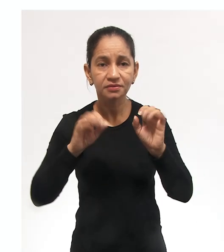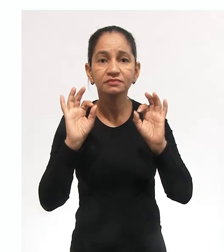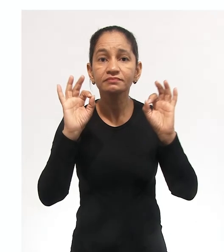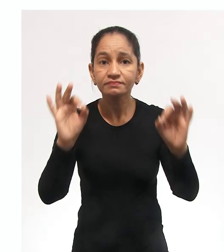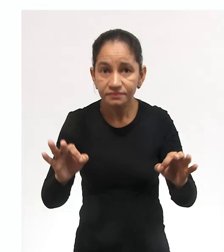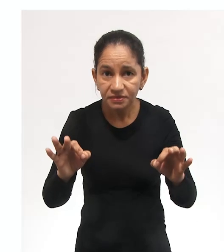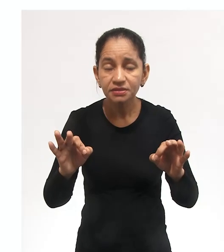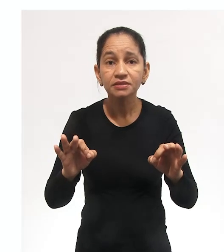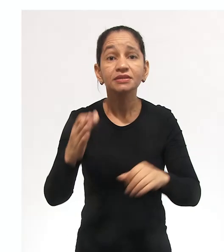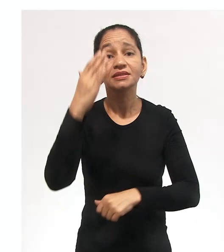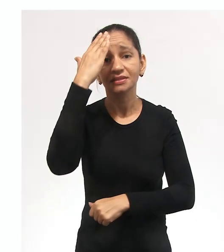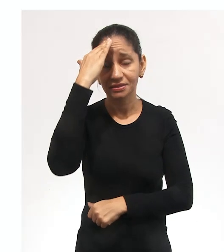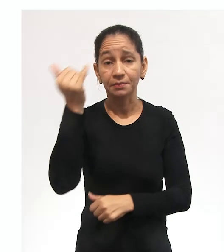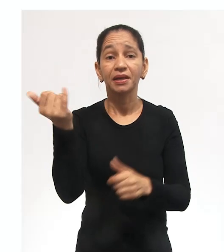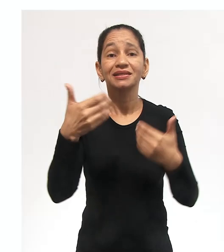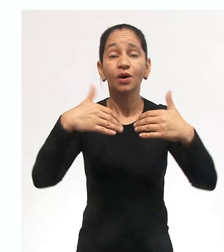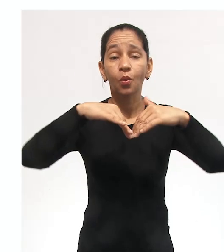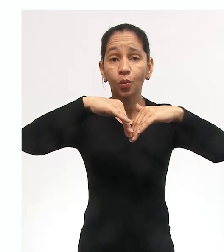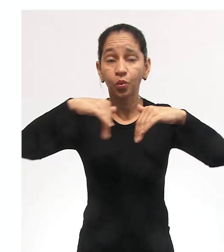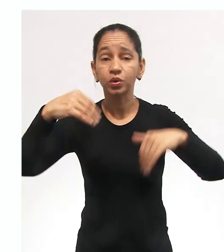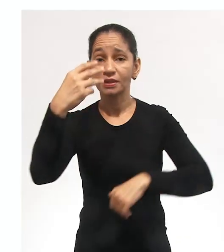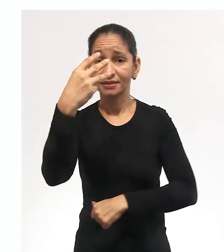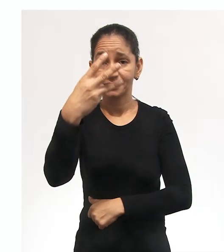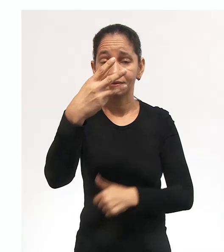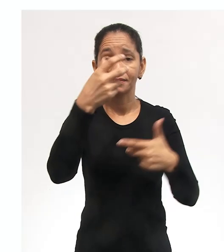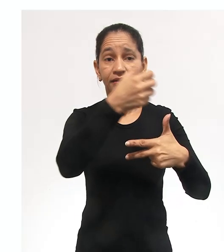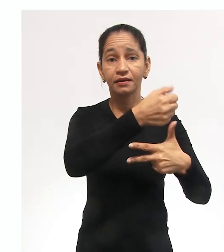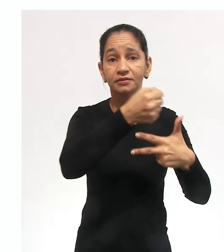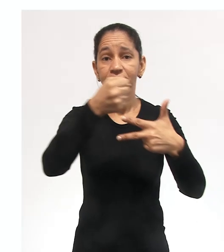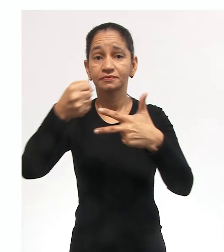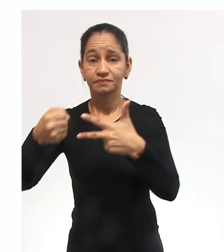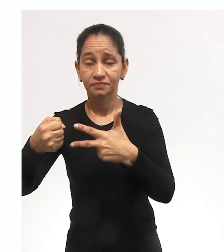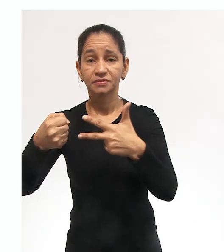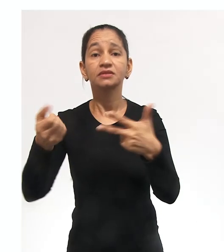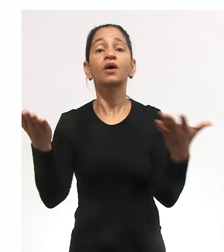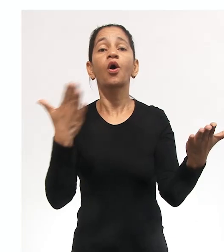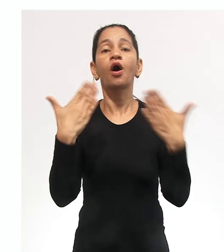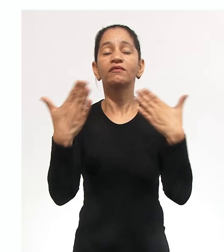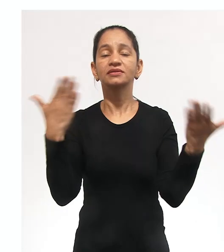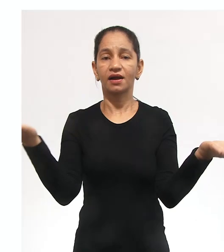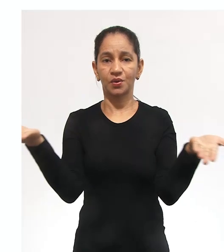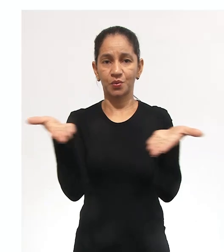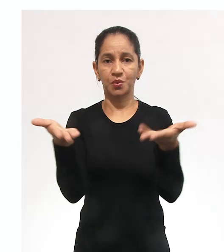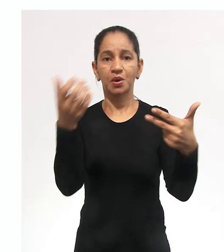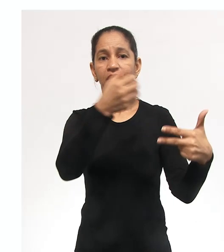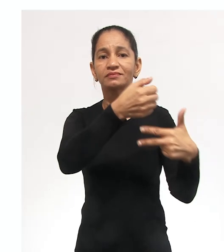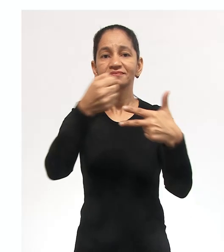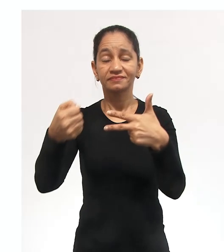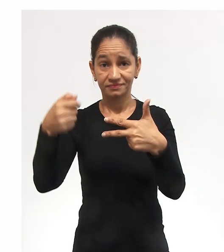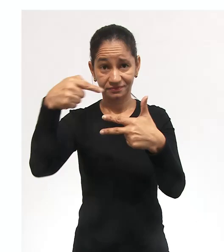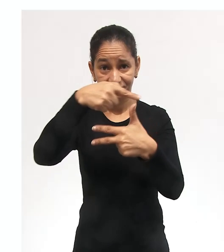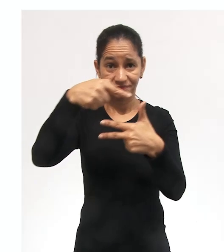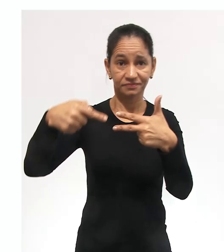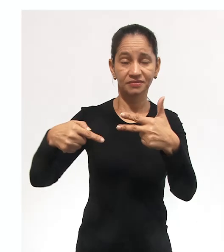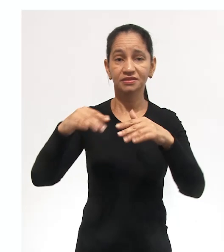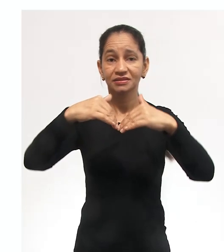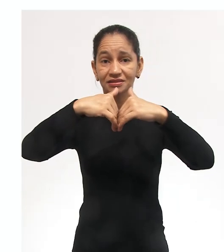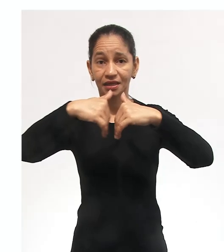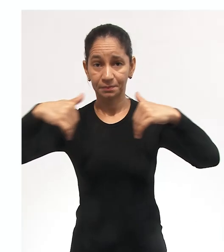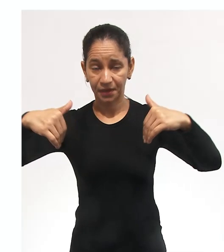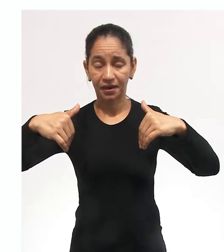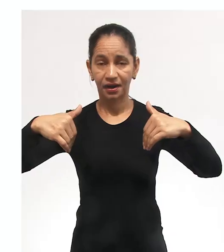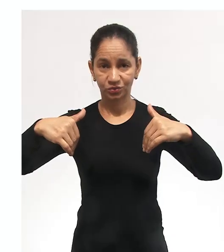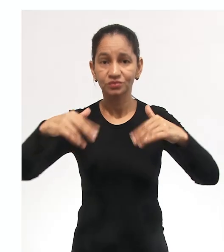aqui a separação dos poderes. A gente tem lá 3 poderes, né? Vamos conversar sobre eles aqui agora. E aí a gente remete essa separação, tá, gente?